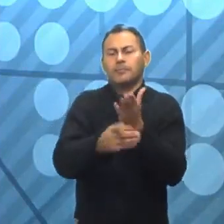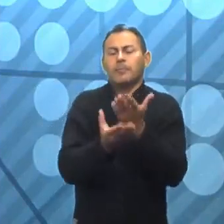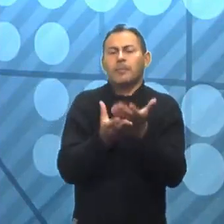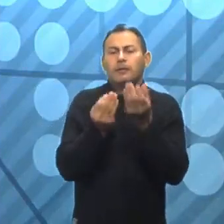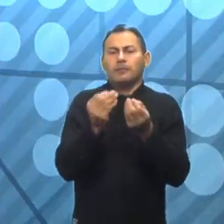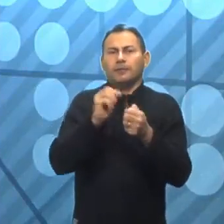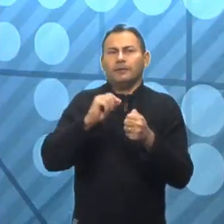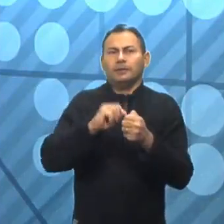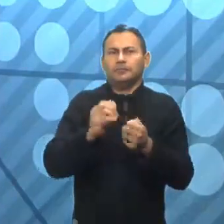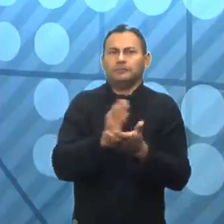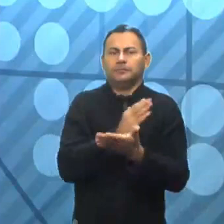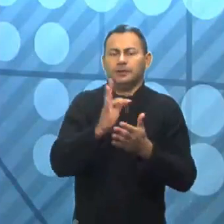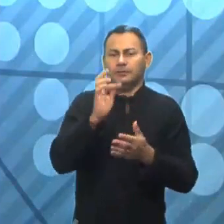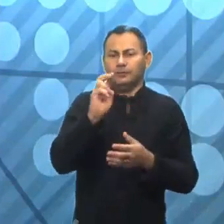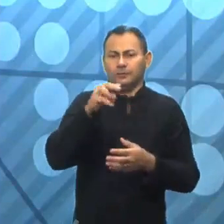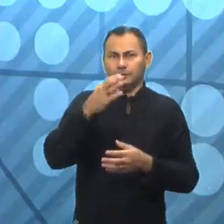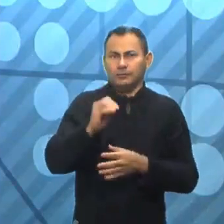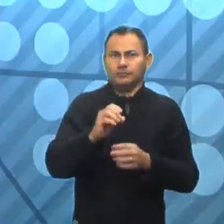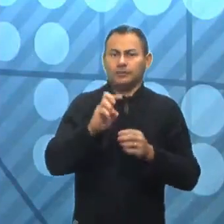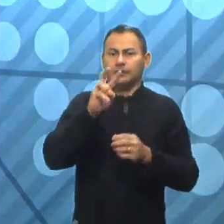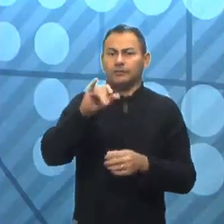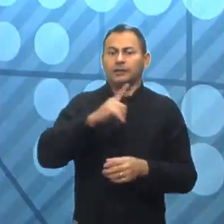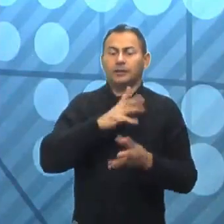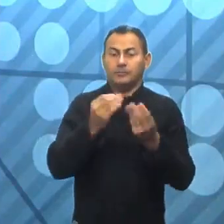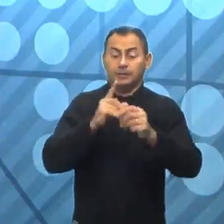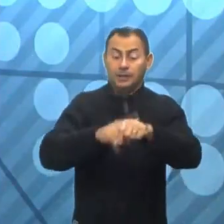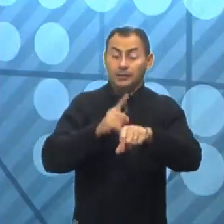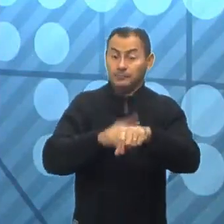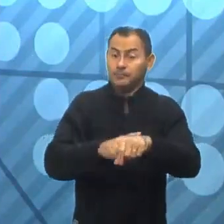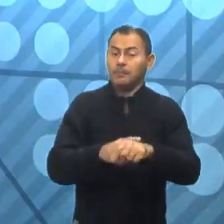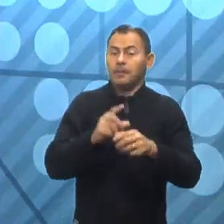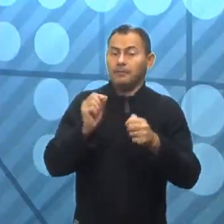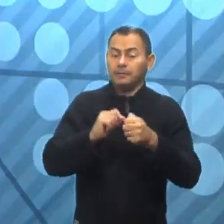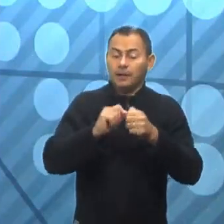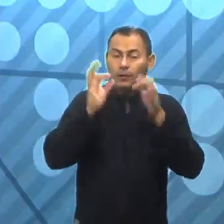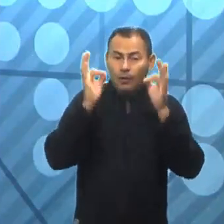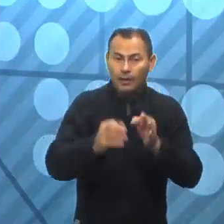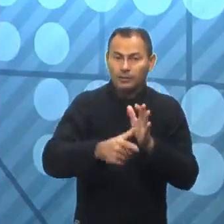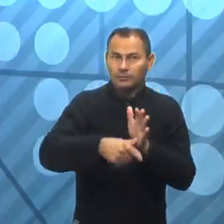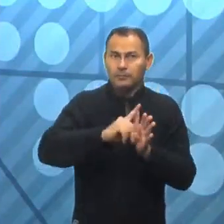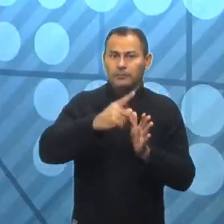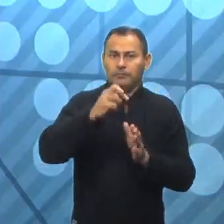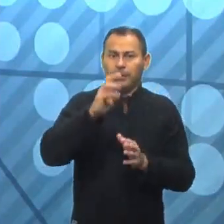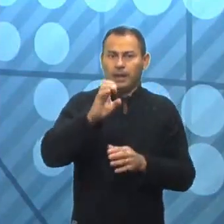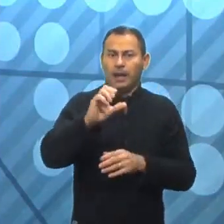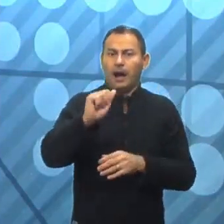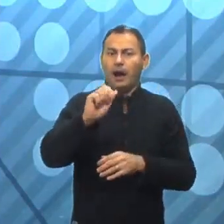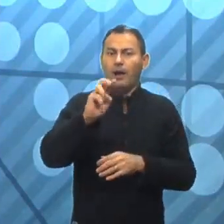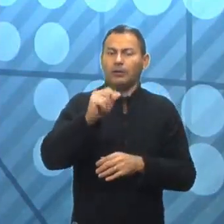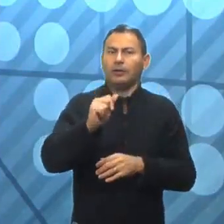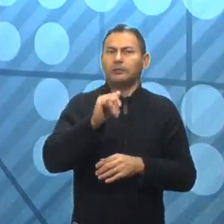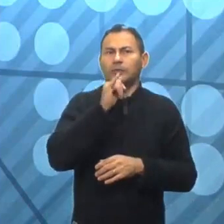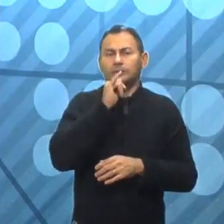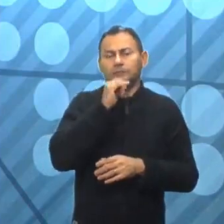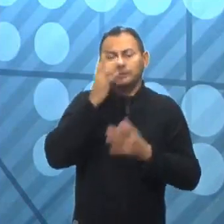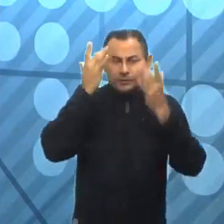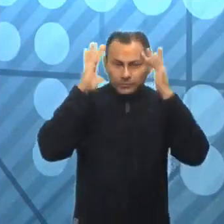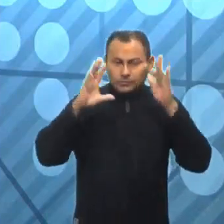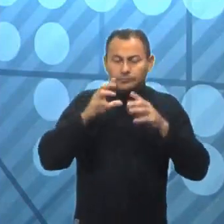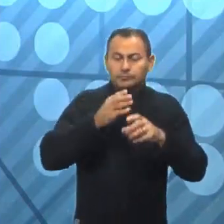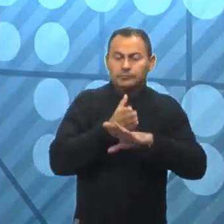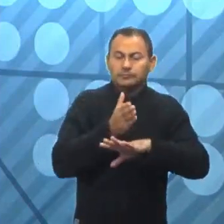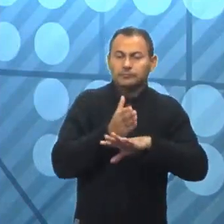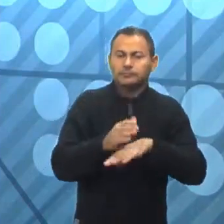como fazer uma determinada função. Então você vai ter bastante tempo se você fizer corretamente a pré-aula. Porque talvez se, por exemplo, você não sabe